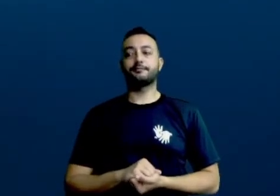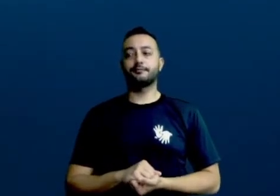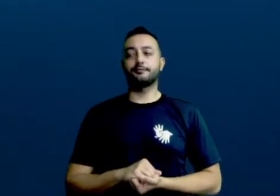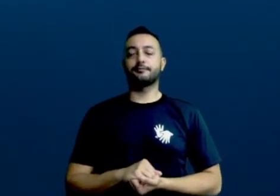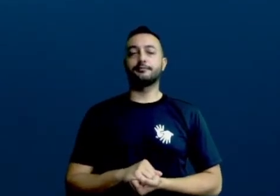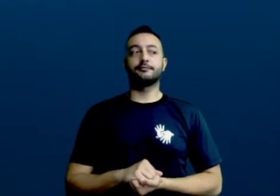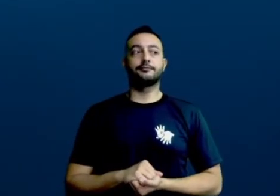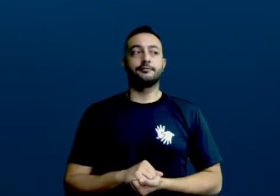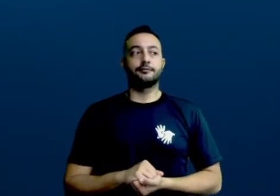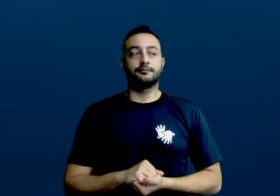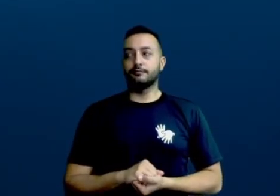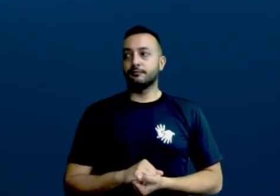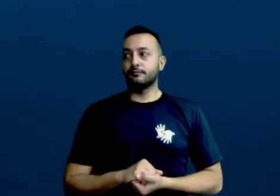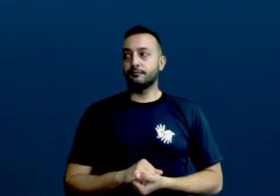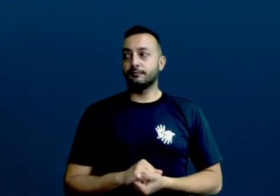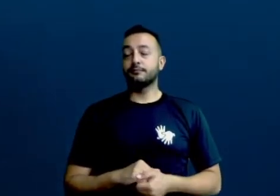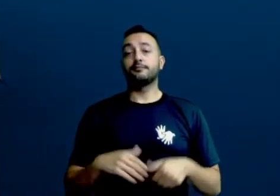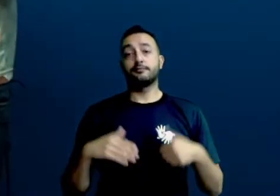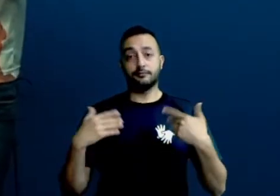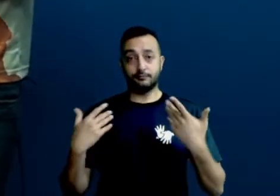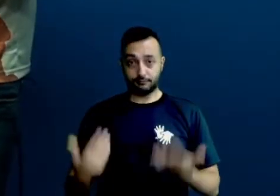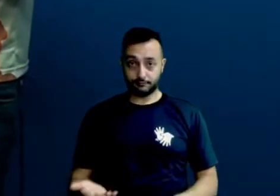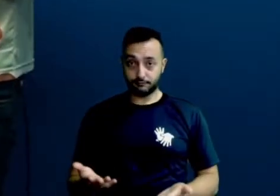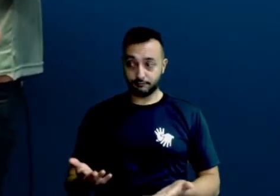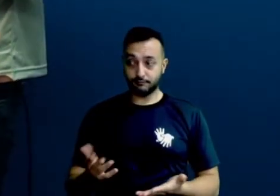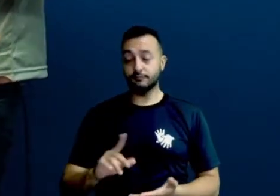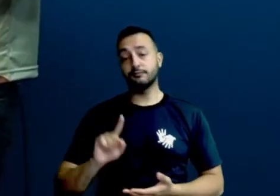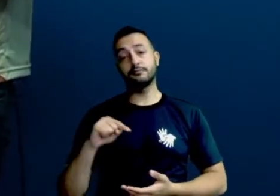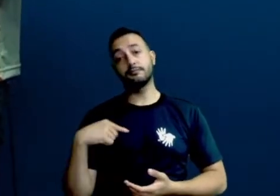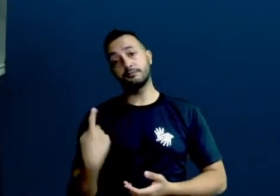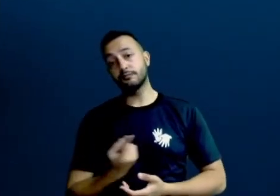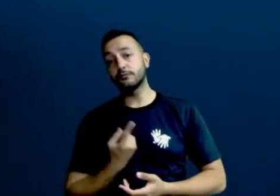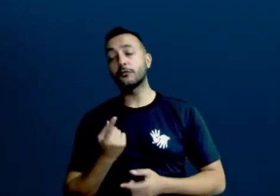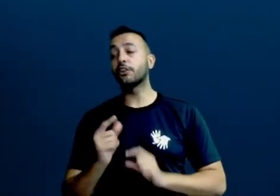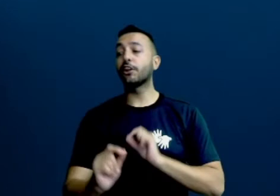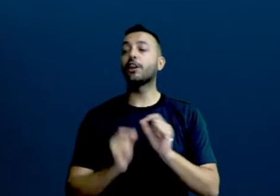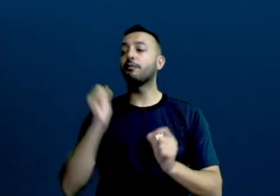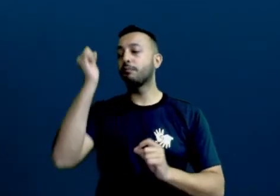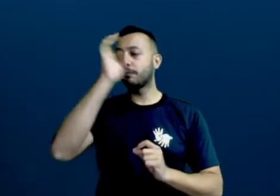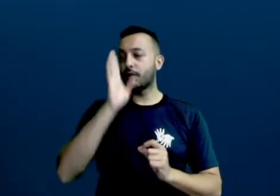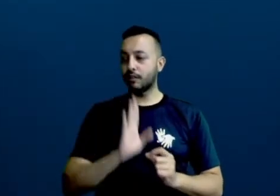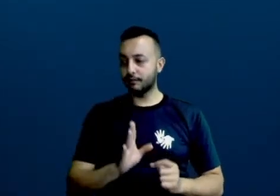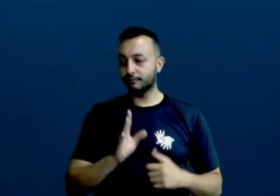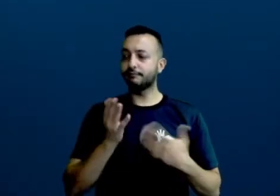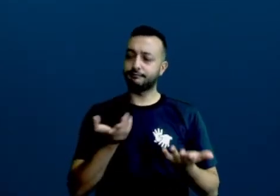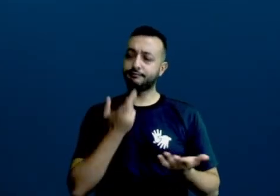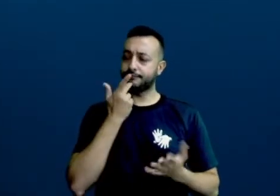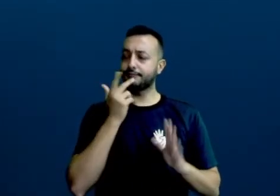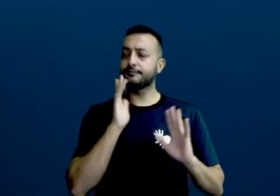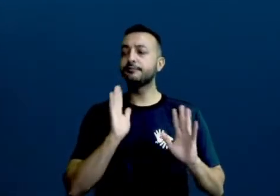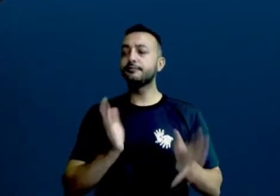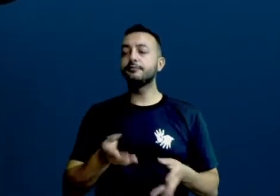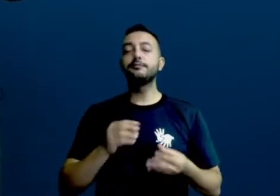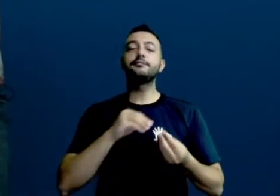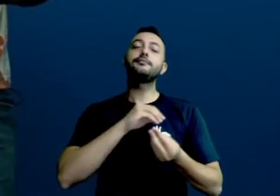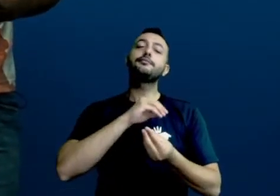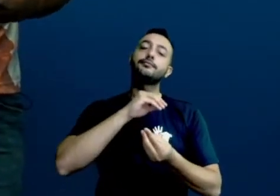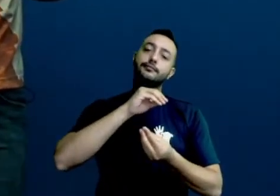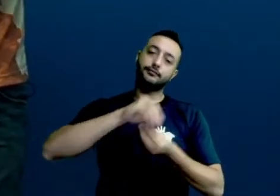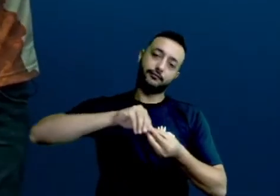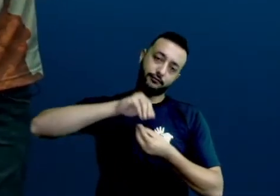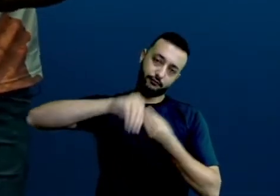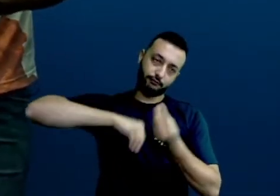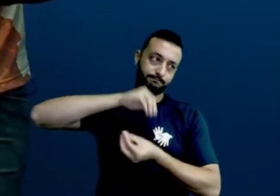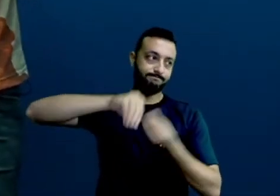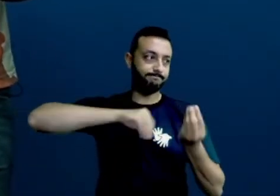certo e afinal quem somos nós os brasileiros já como eu tinha falado pra vocês nós somos